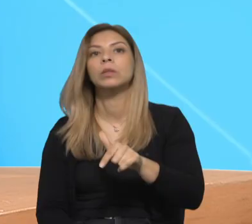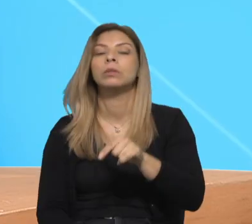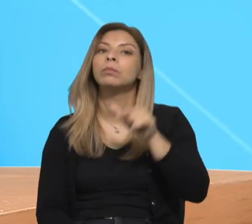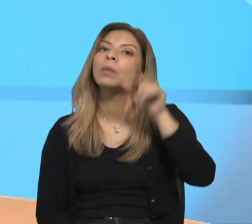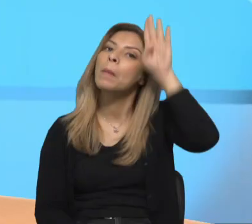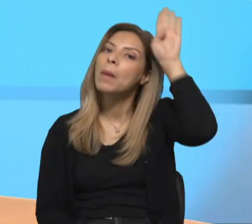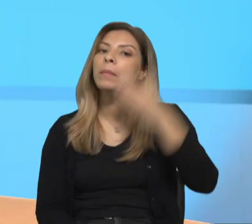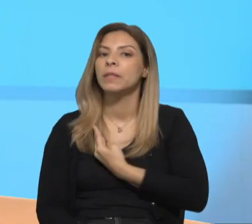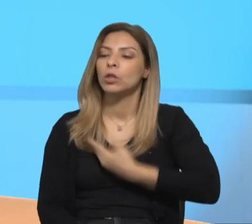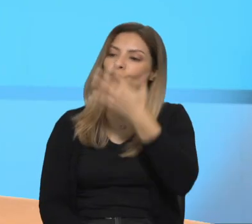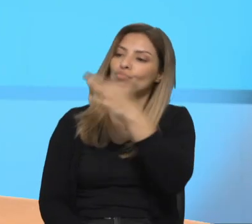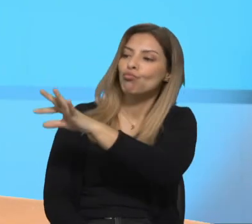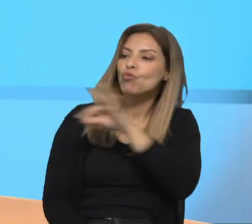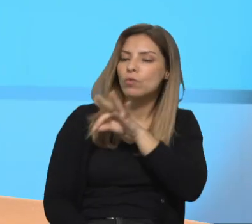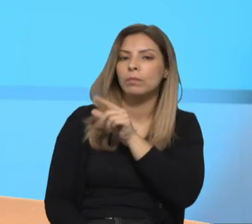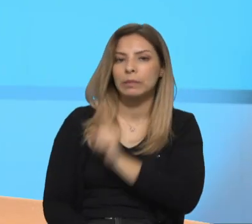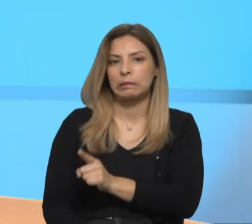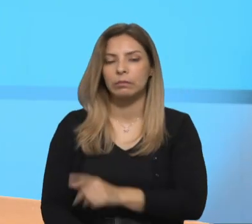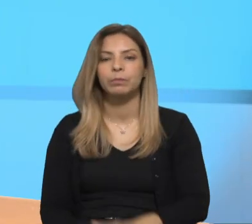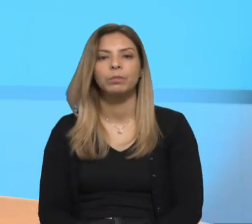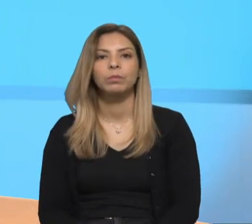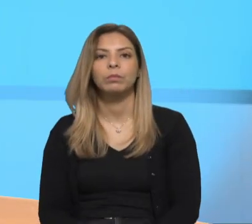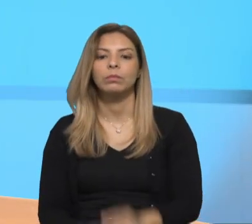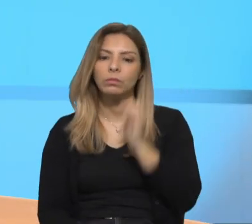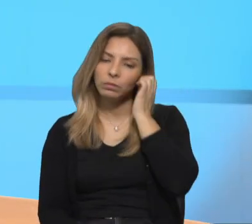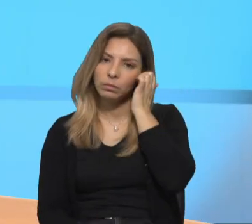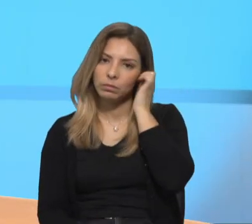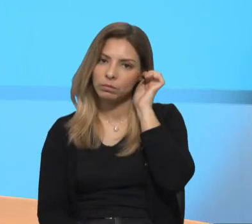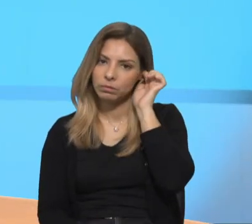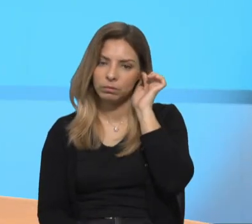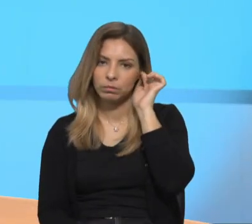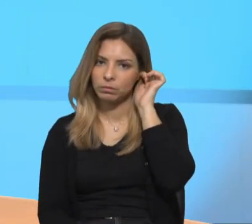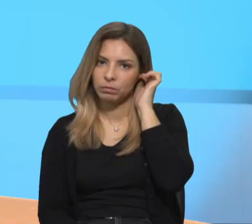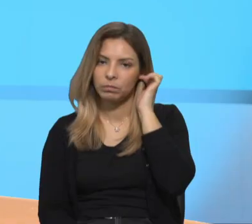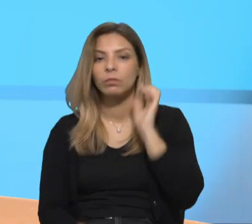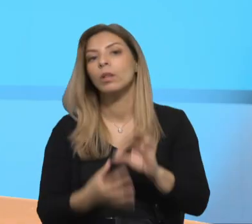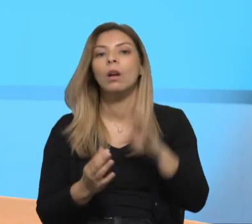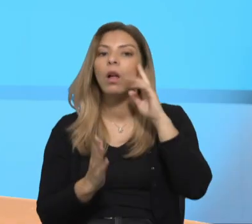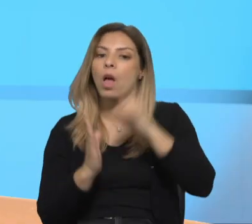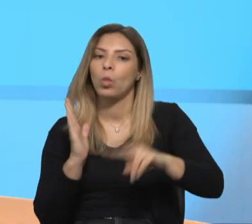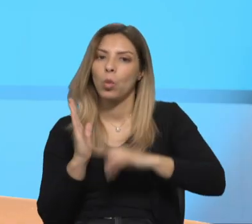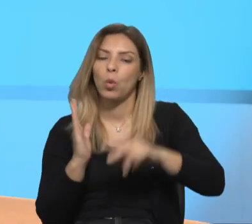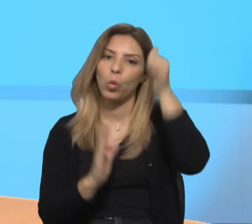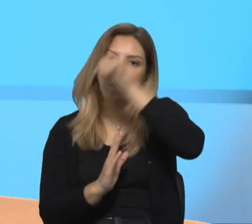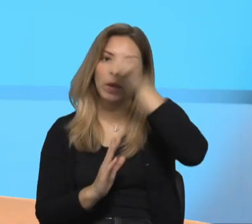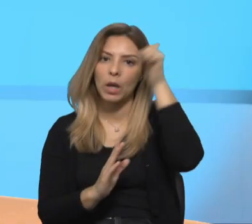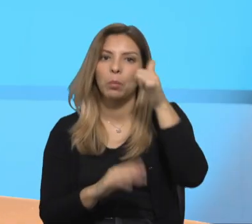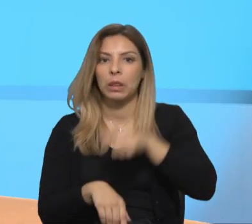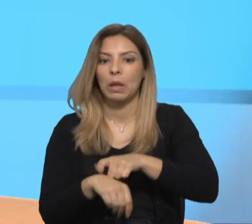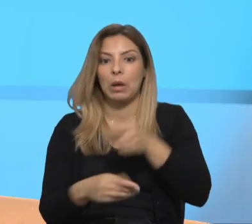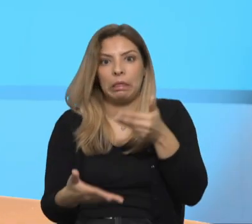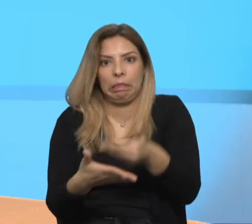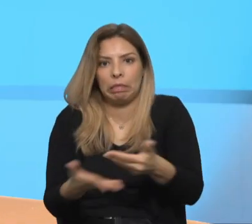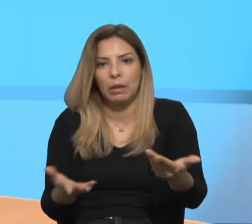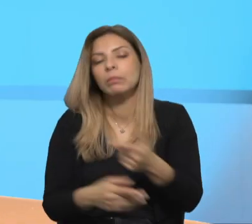eleito. José Maria Carneiro Costa, nós temos poucos minutos já para a análise da liturgia. Vamos a esse compromisso que temos com